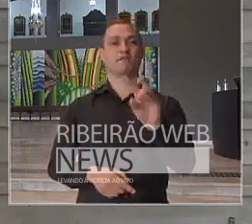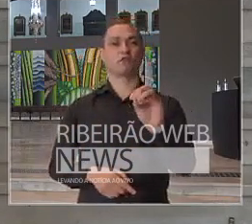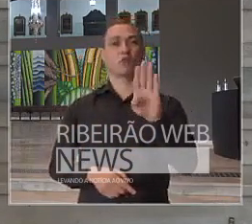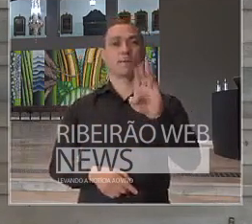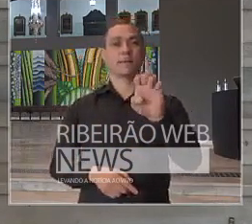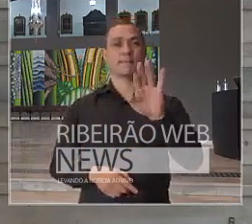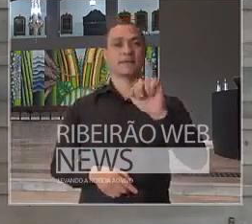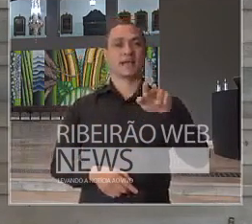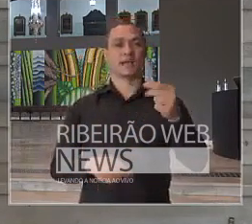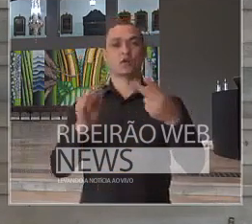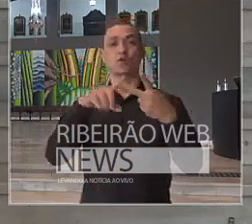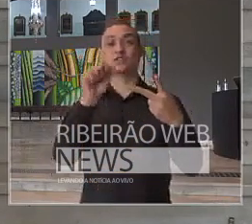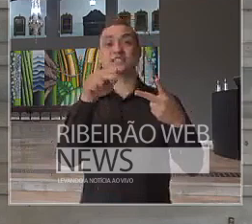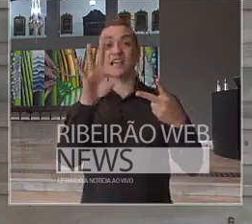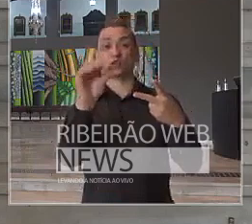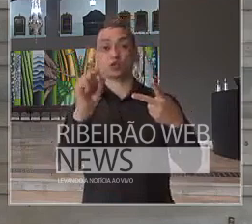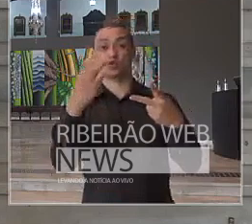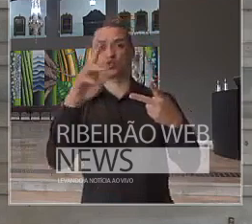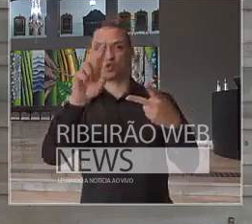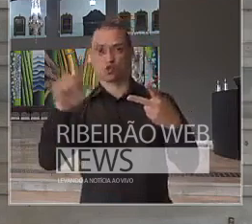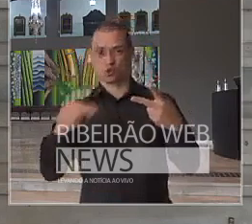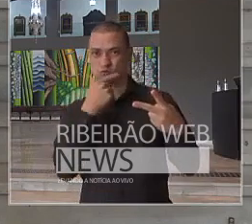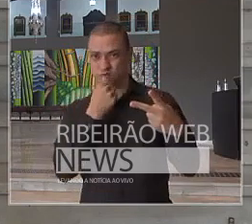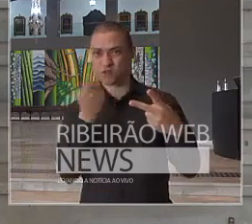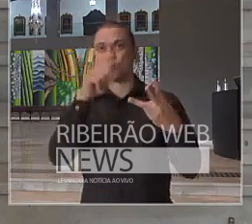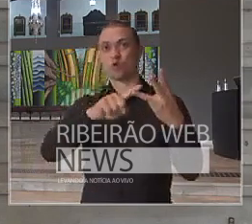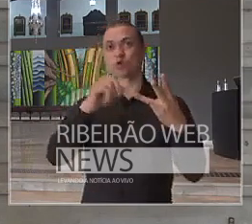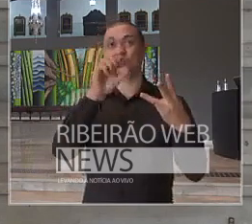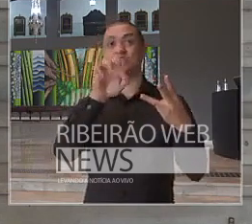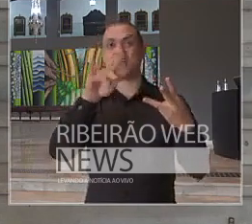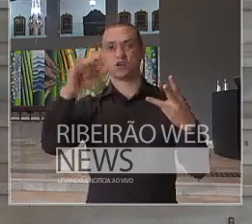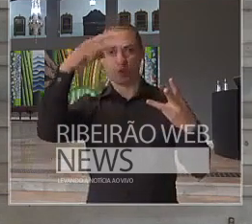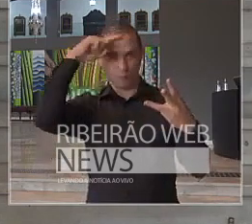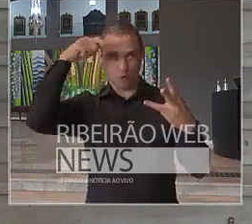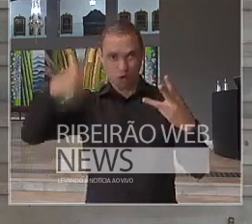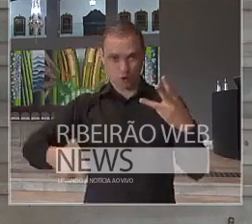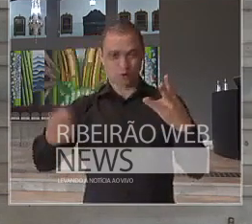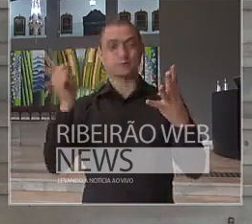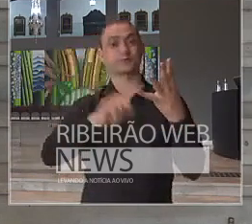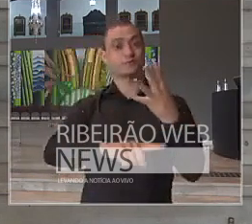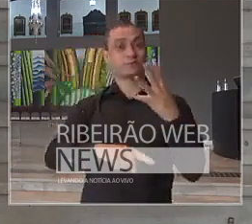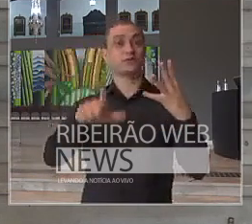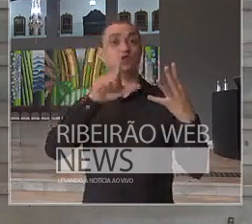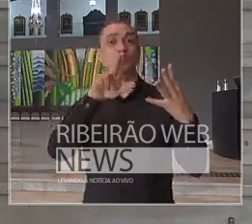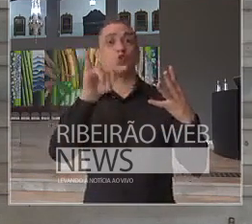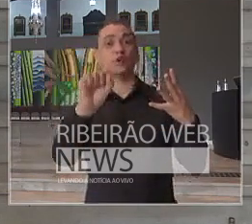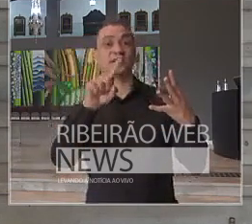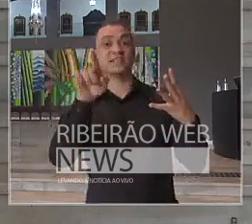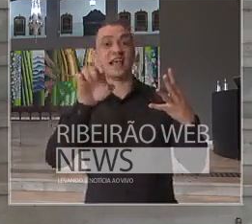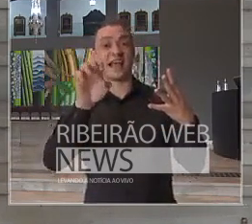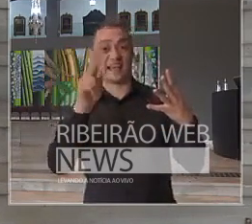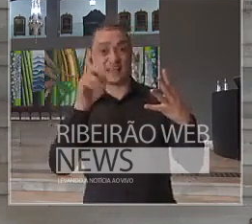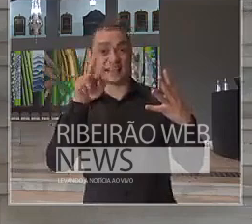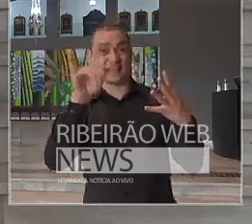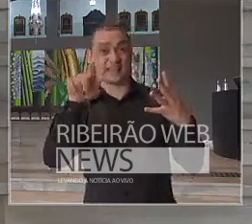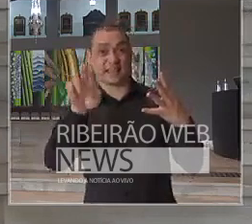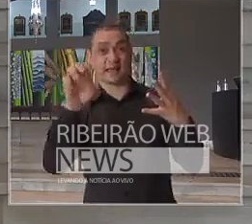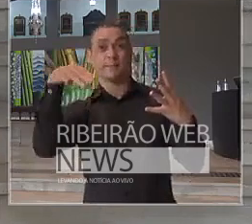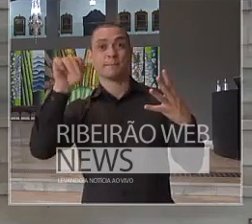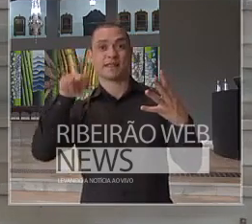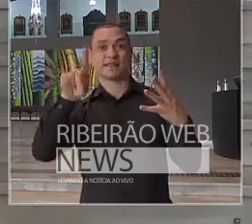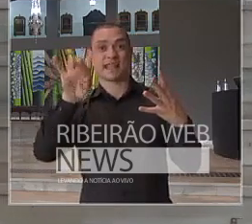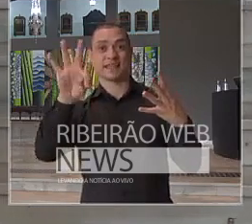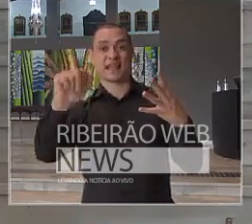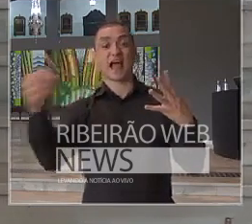o país como santos cruz e em fins comerciais o moro fez com luiz henrique mandetta e